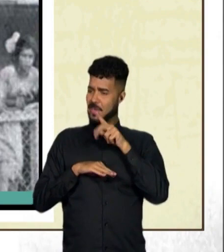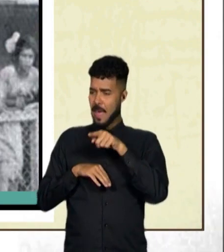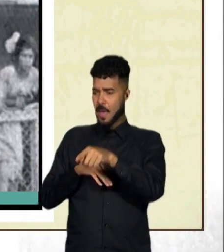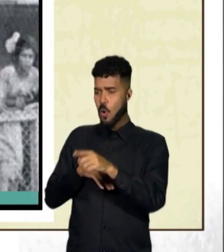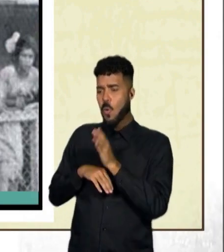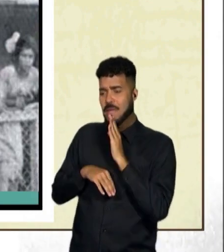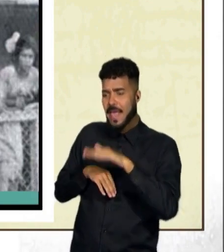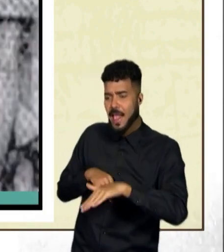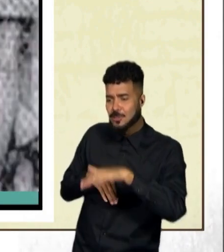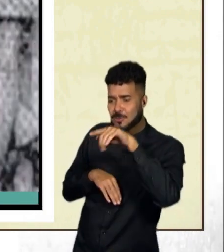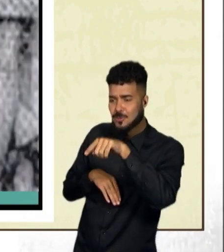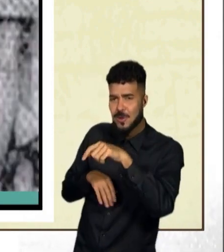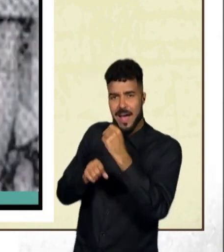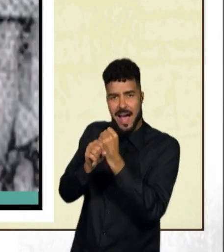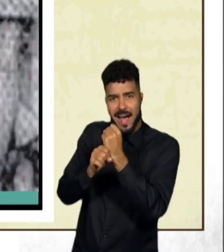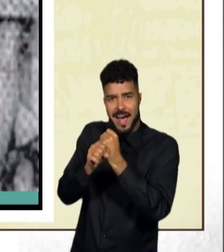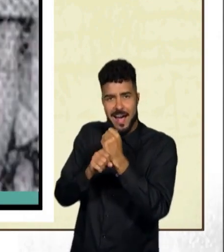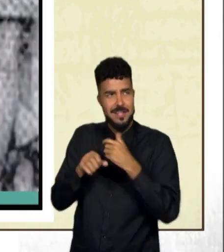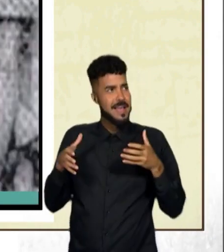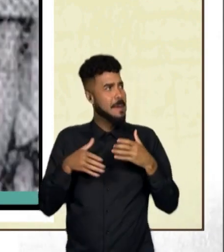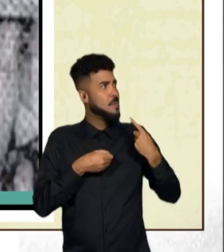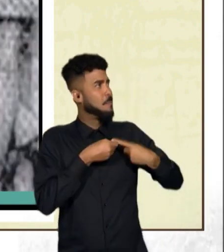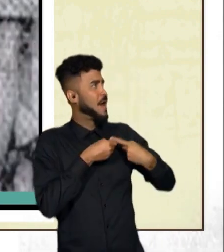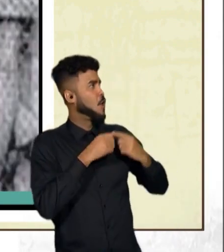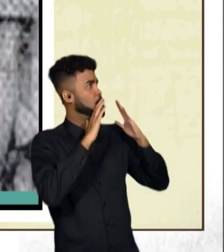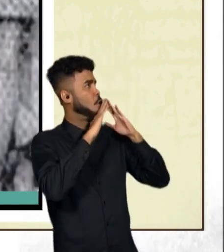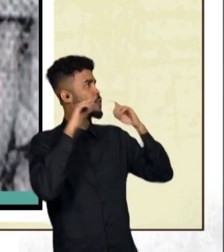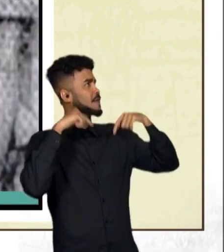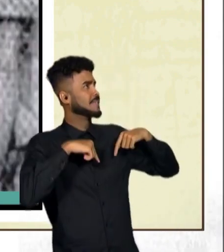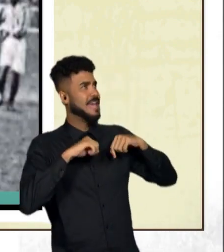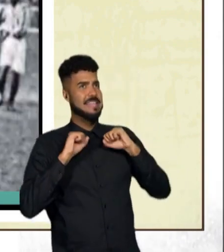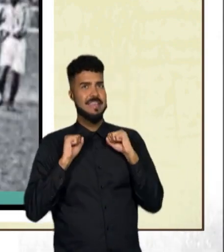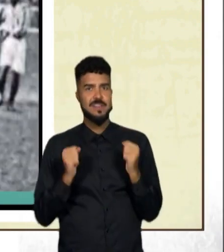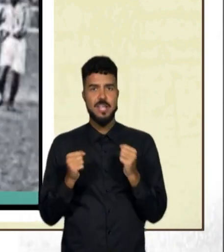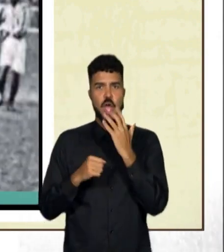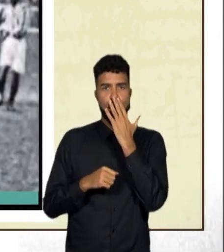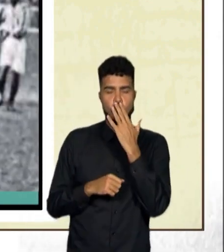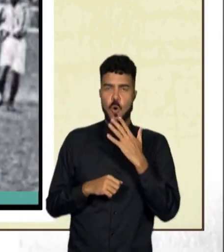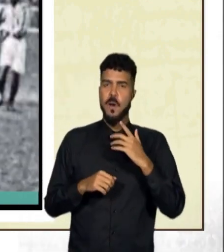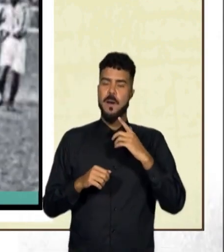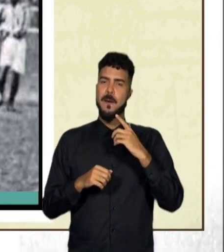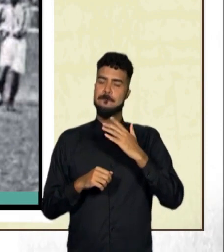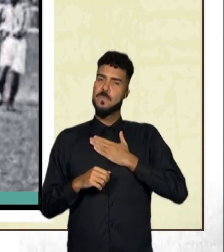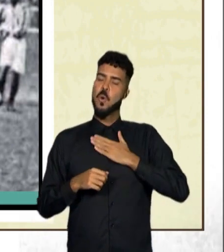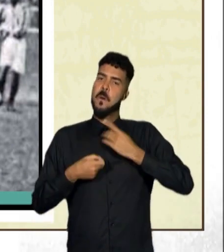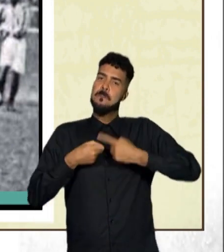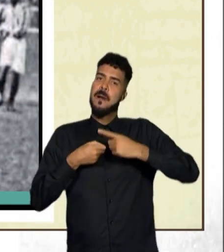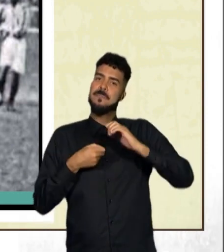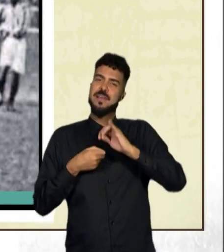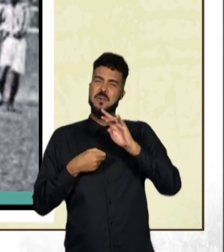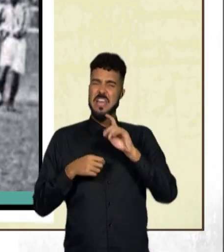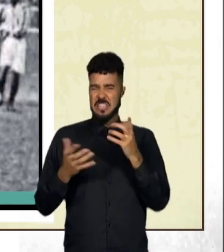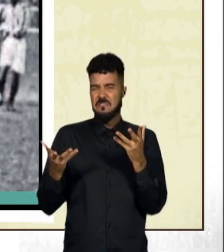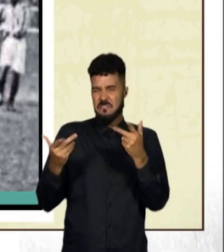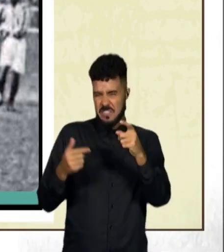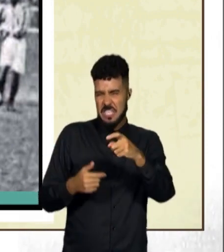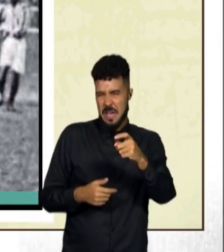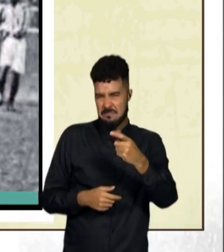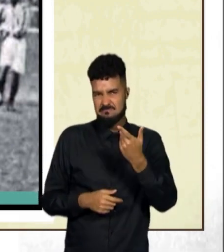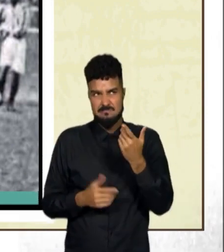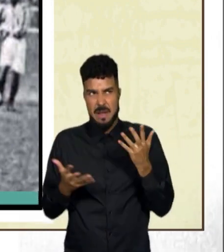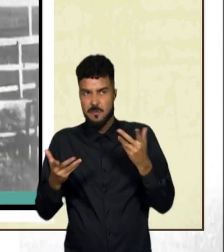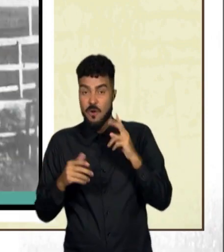num jogo dentro do seu bairro ali, defendendo as cores do seu bairro. Devia ser fabuloso ver um jogo na Rua Ferrer. Devia